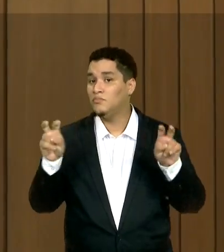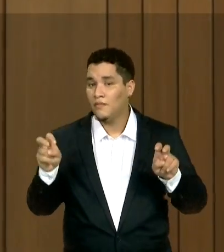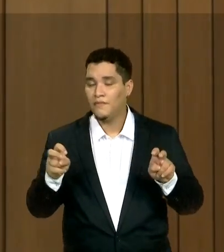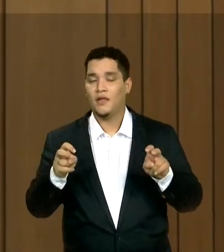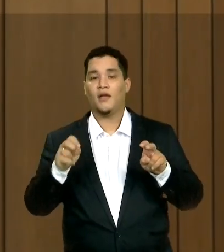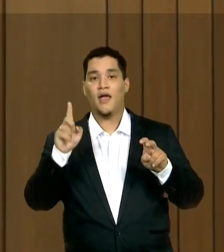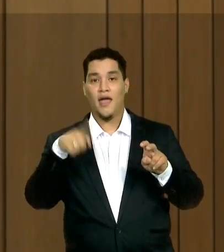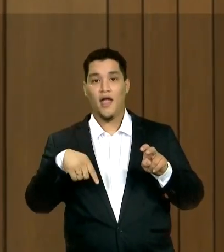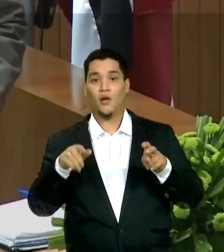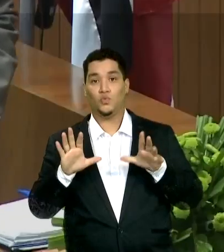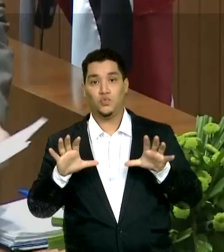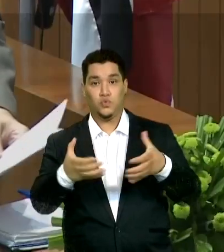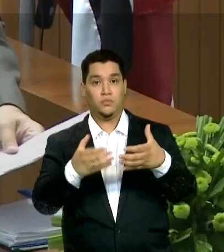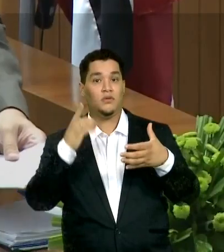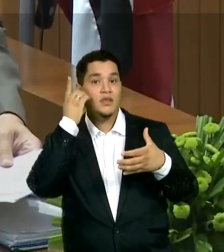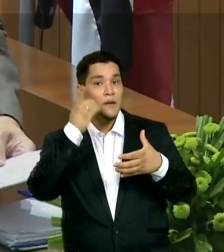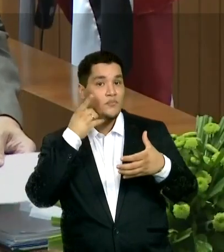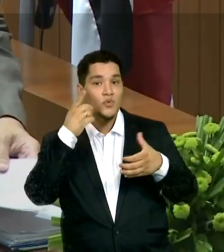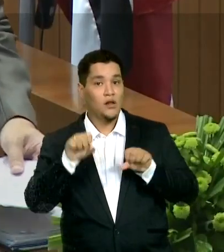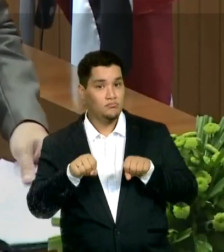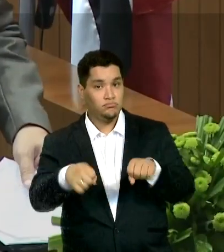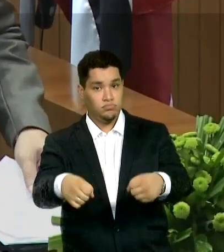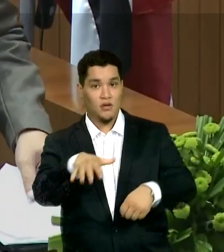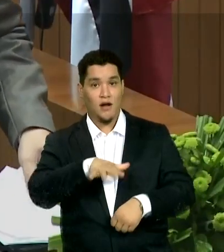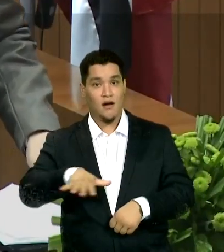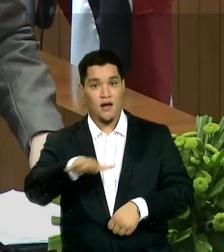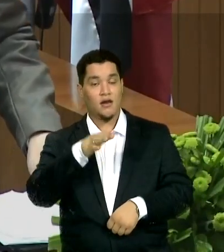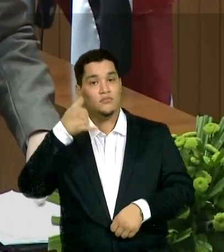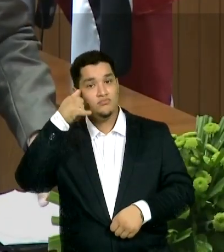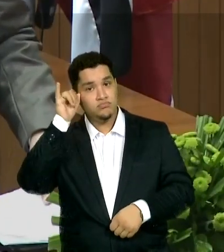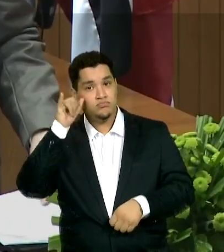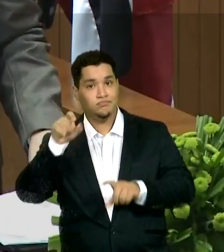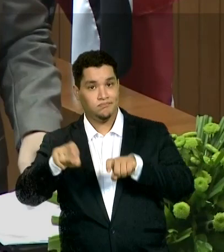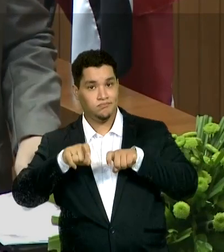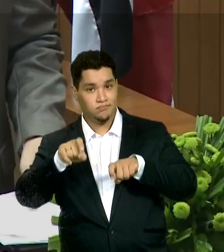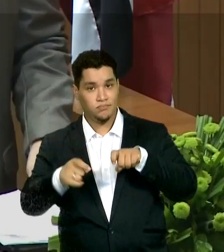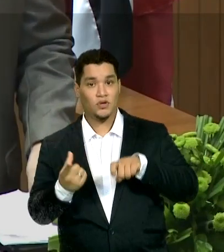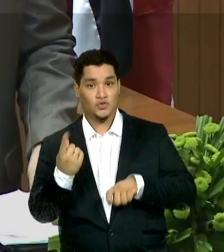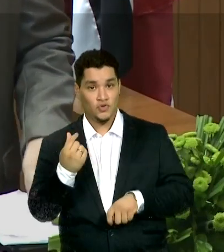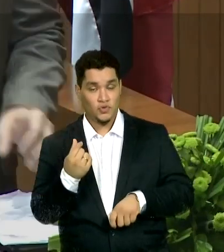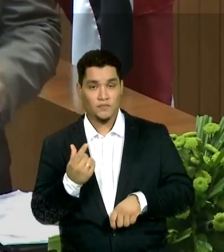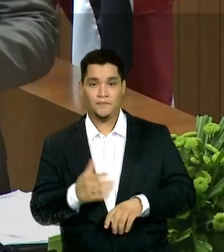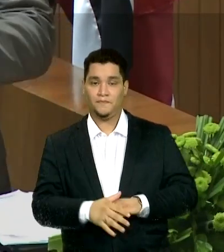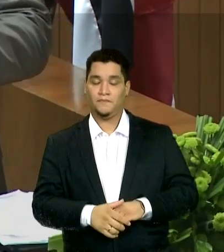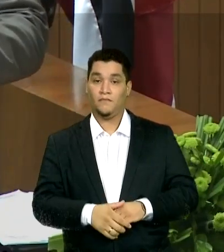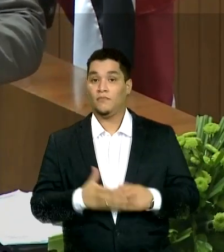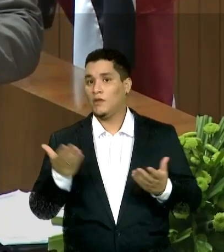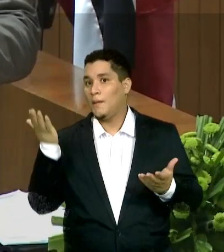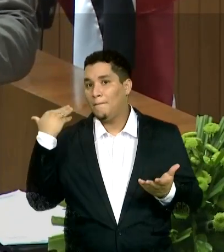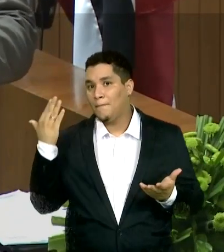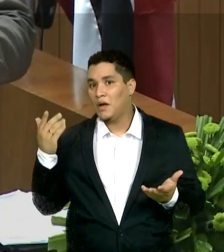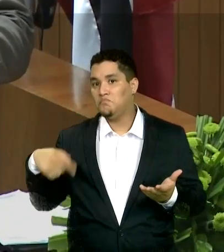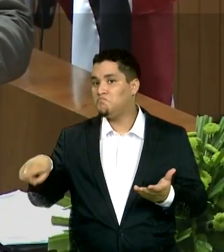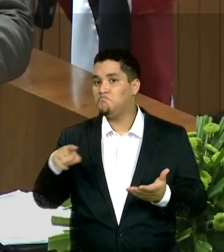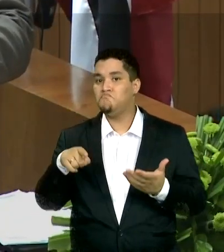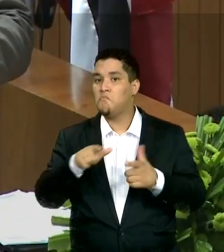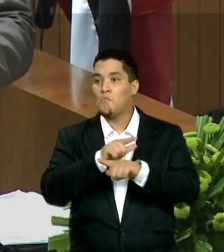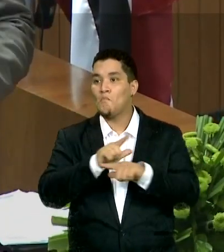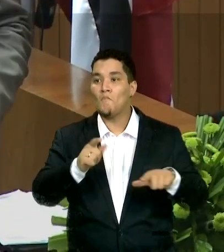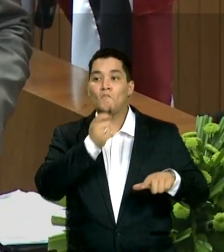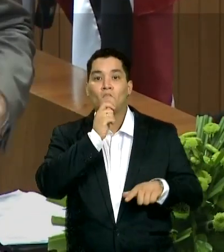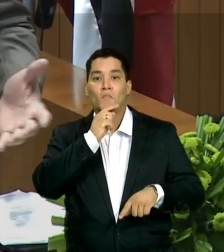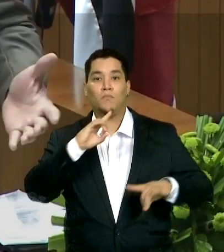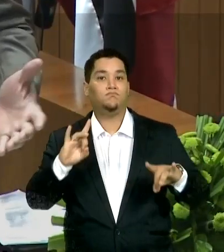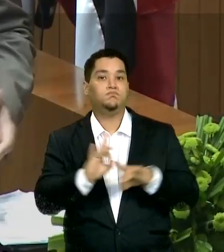defesa do agronegócio. Um dos maiores geradores de receitas para o Estado não tinha representação na Assembleia em todo esse